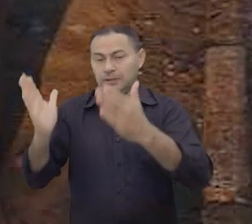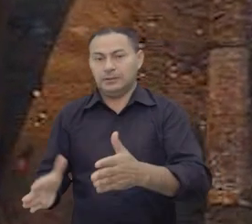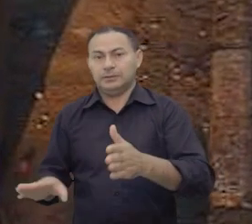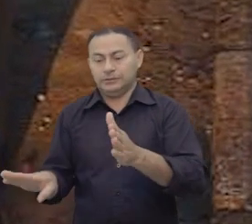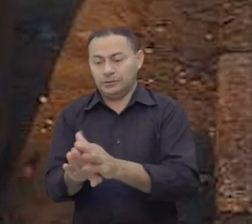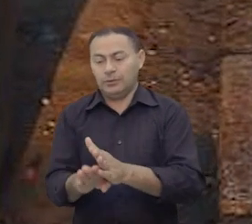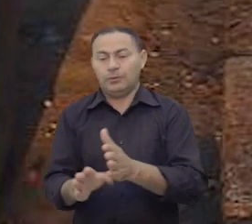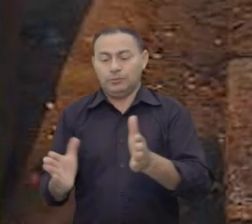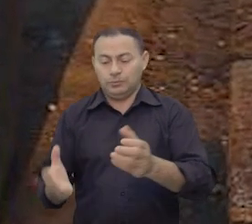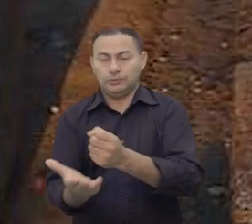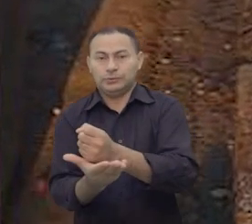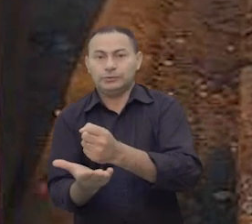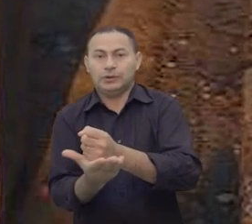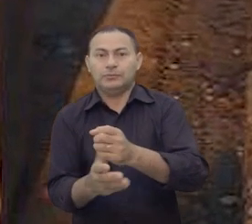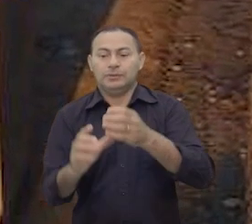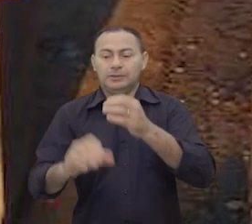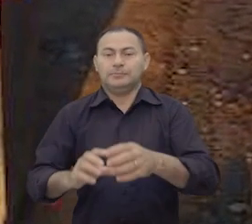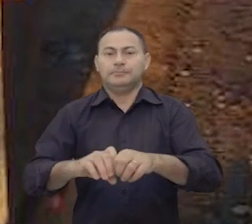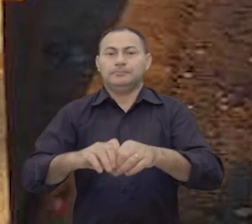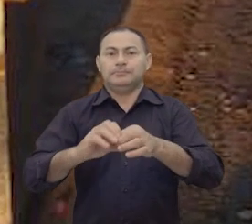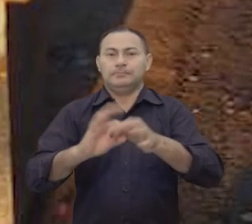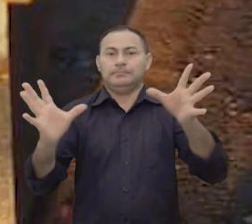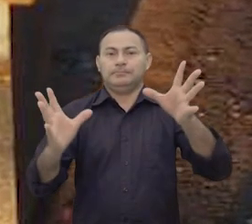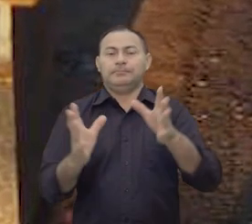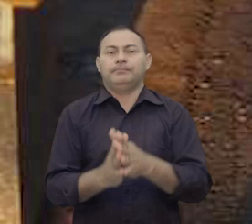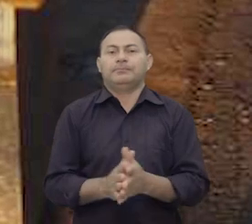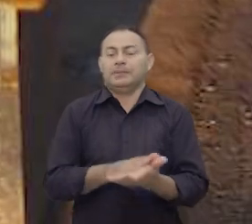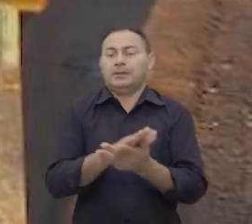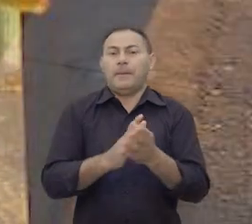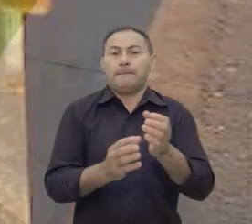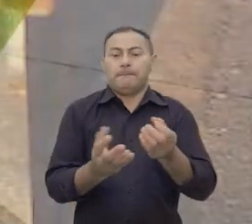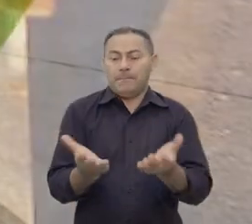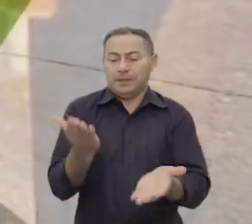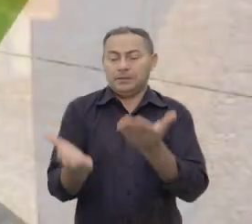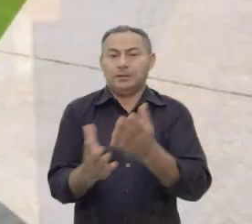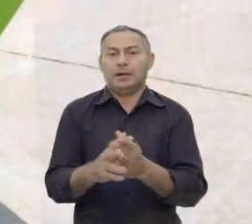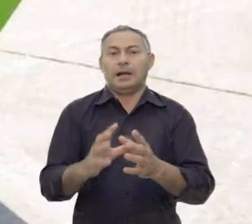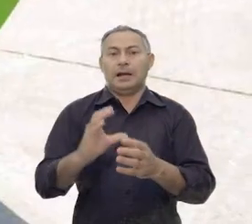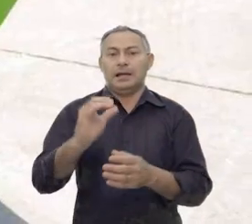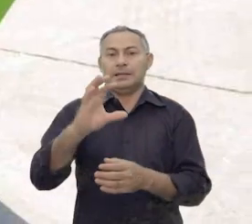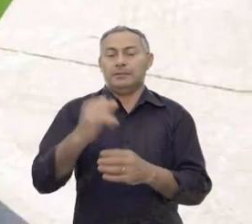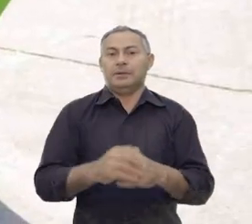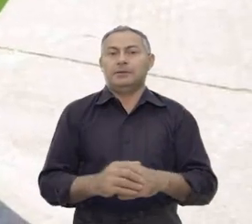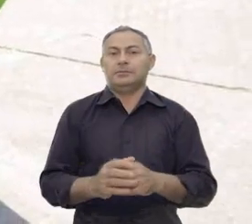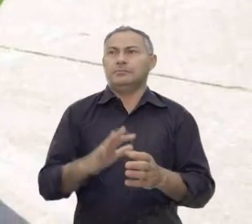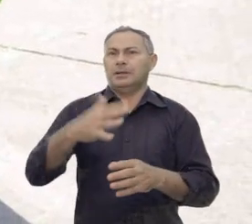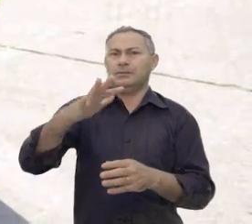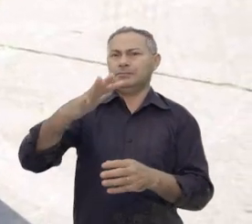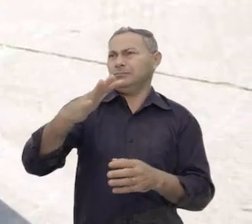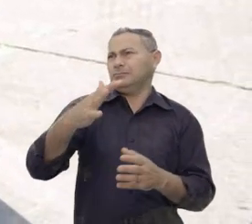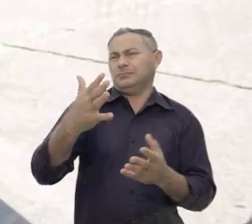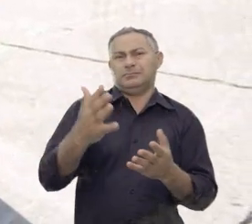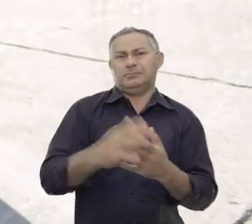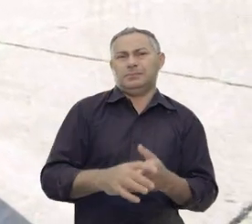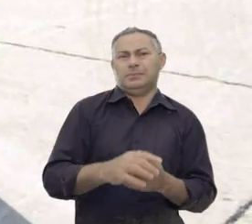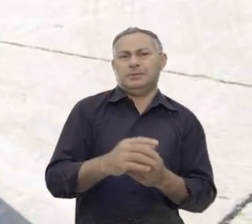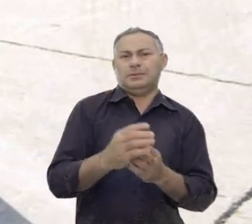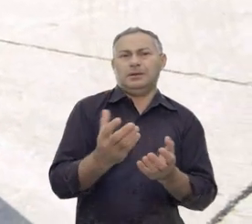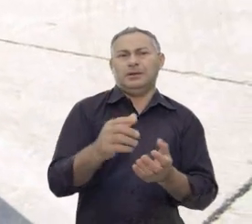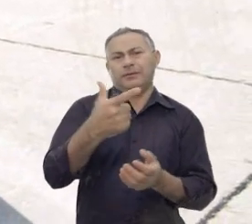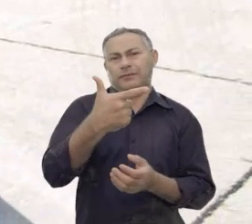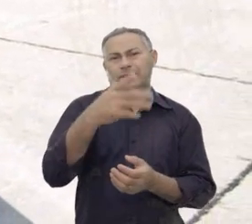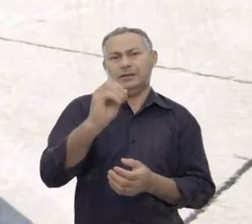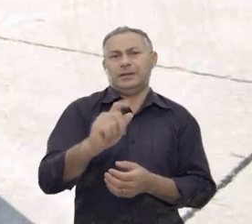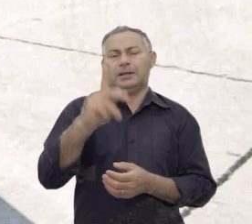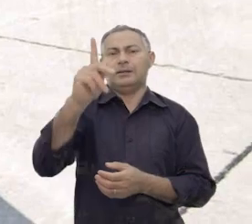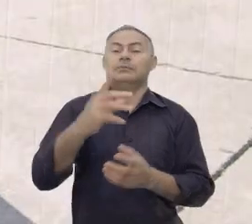com os tijolos atingiu o chão e o fundo dela se desprendeu. Sem o peso dos tijolos, a caçamba agora estava aproximadamente